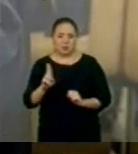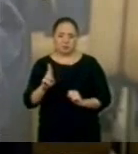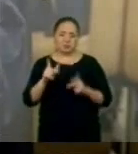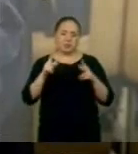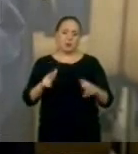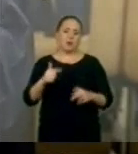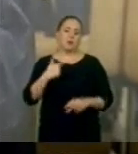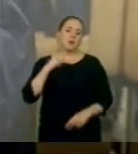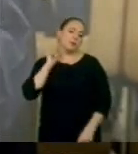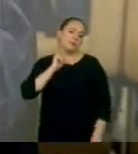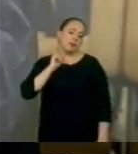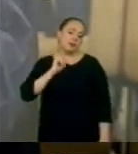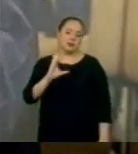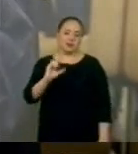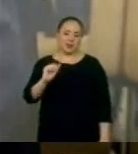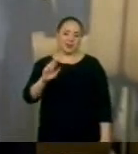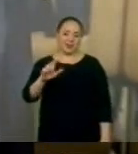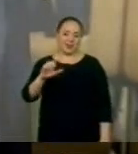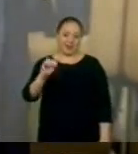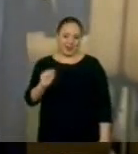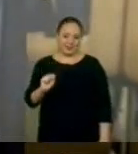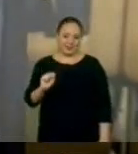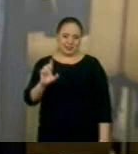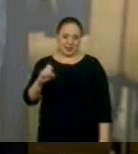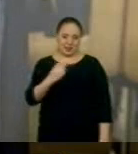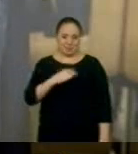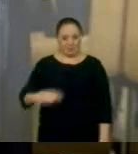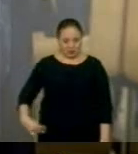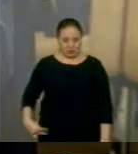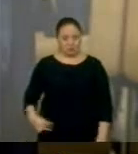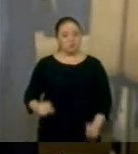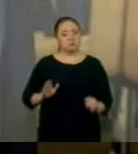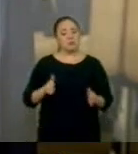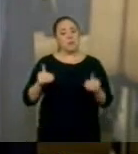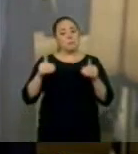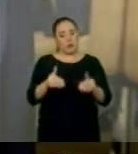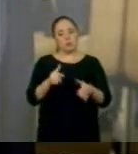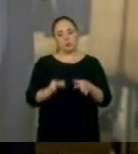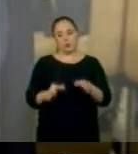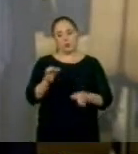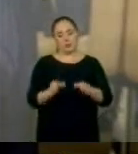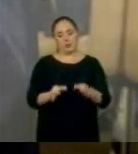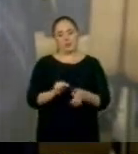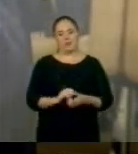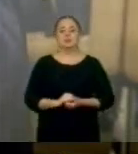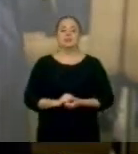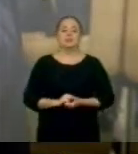eu, Carlos Veloso, e que participou desses julgamentos.